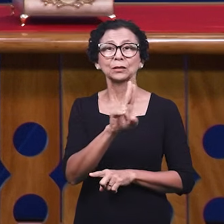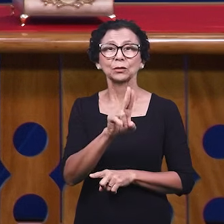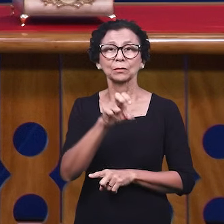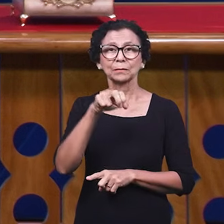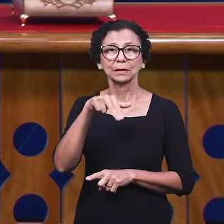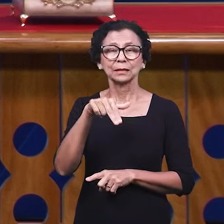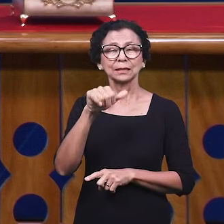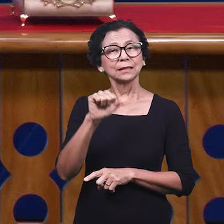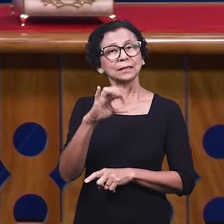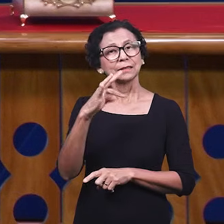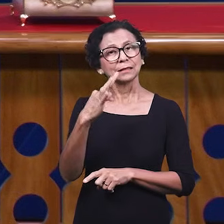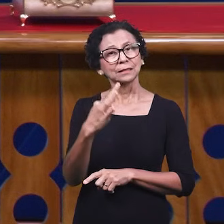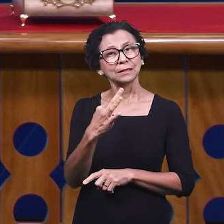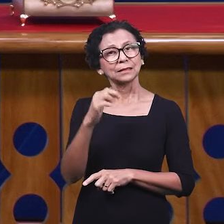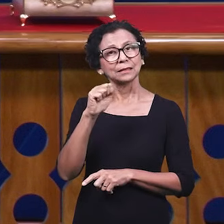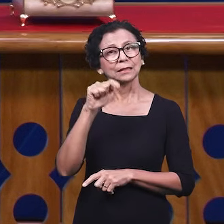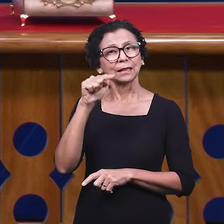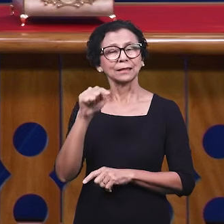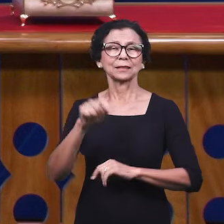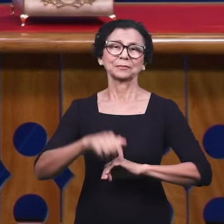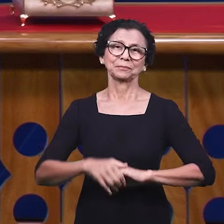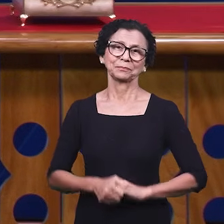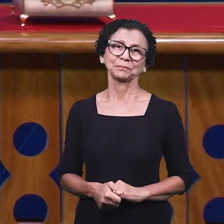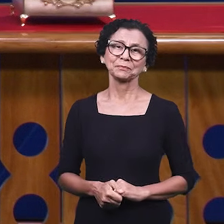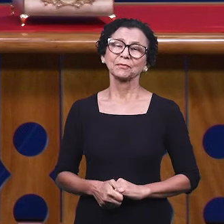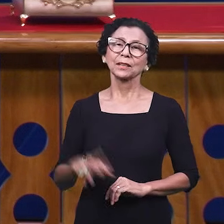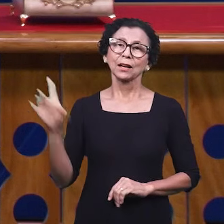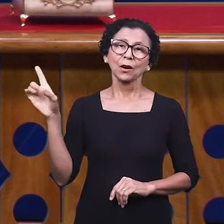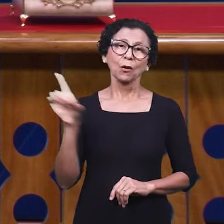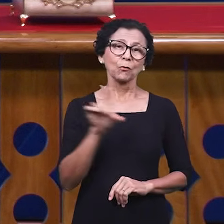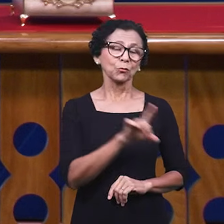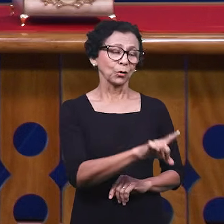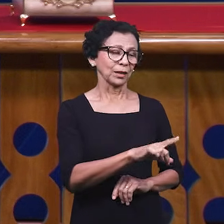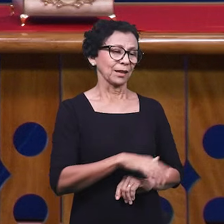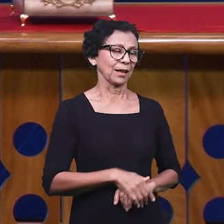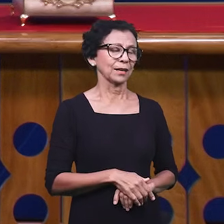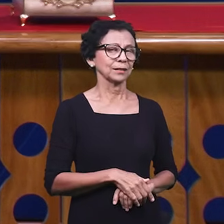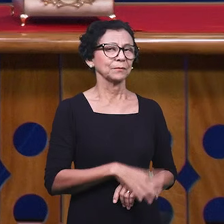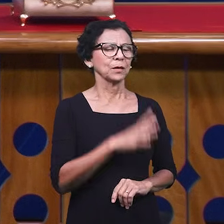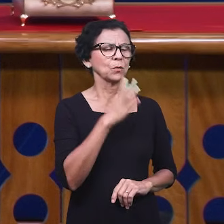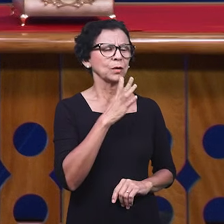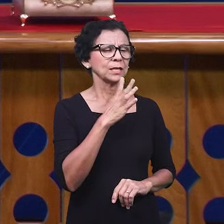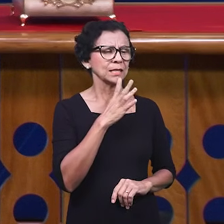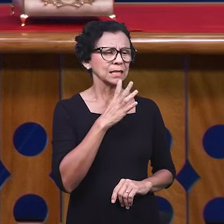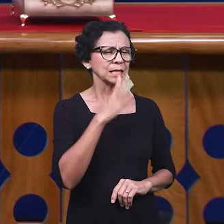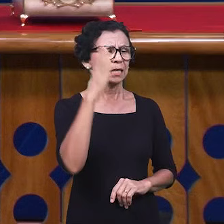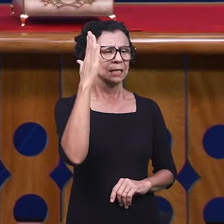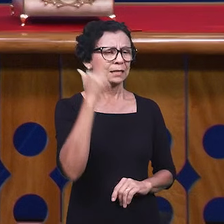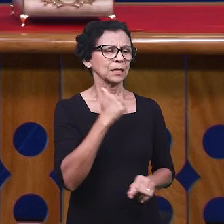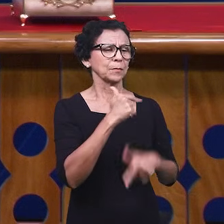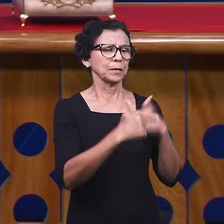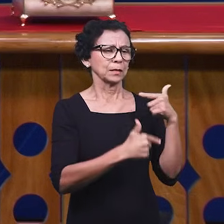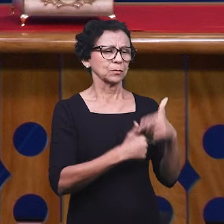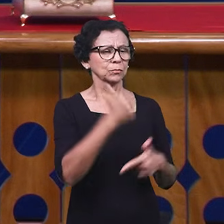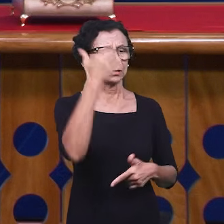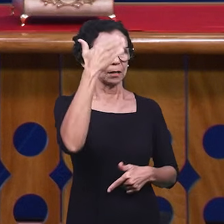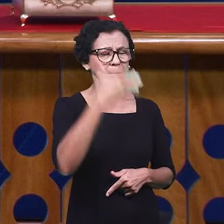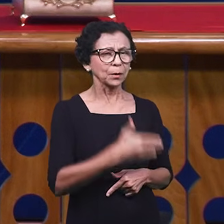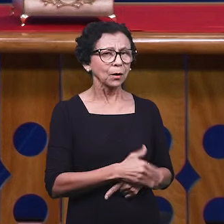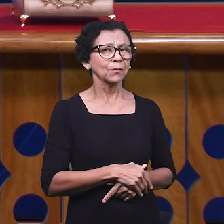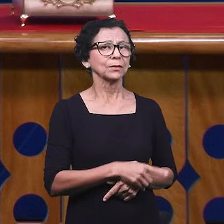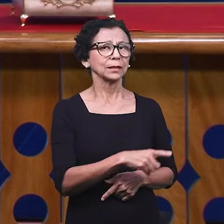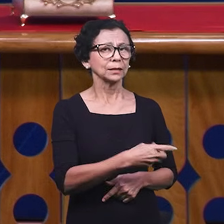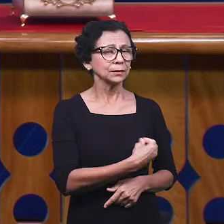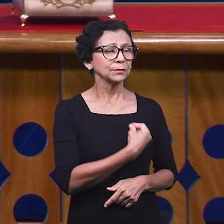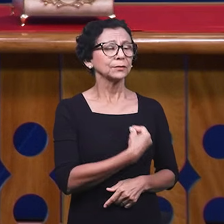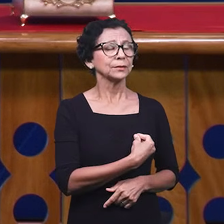profeta conhecia ela. Sabia onde ela estava, sabia quem era ela, a batalha que ela estava passando. E nós queremos te dizer,